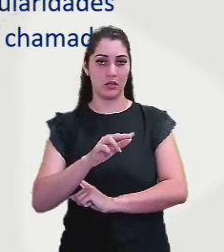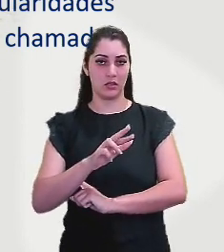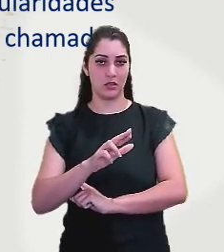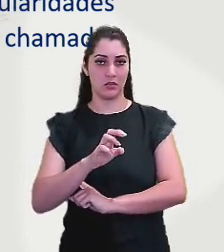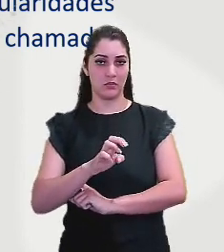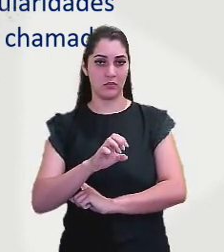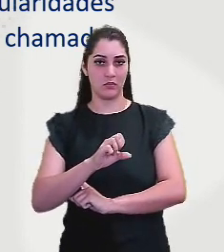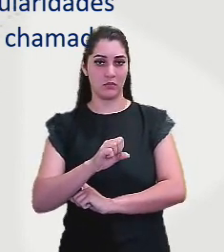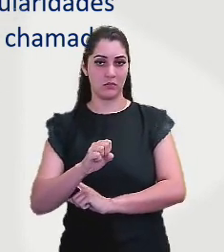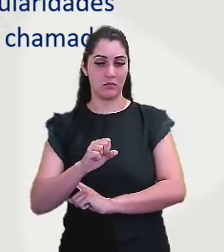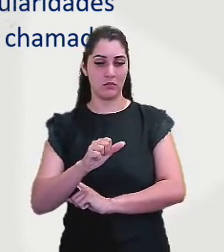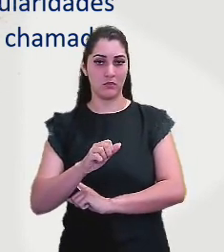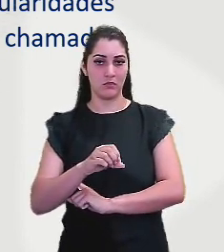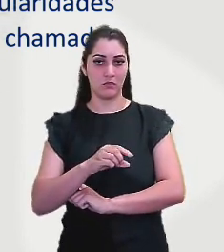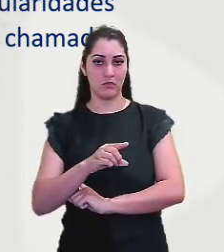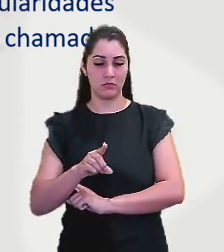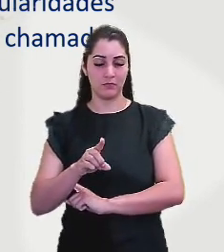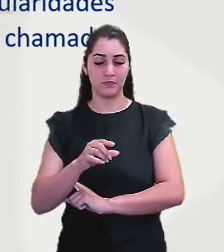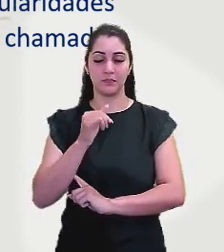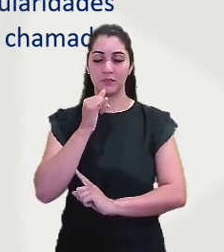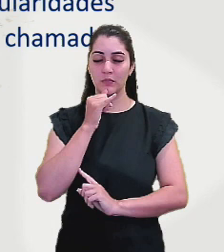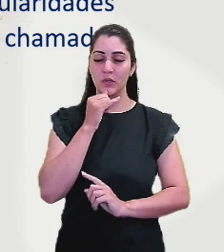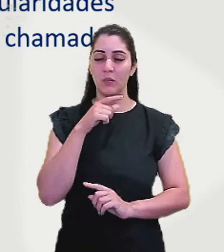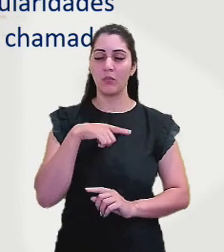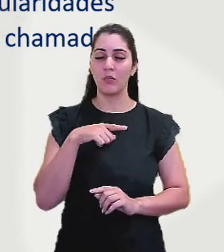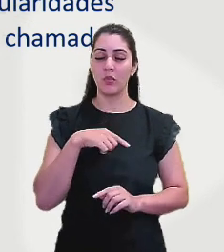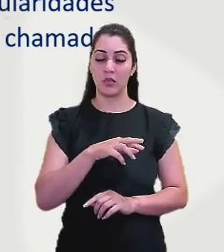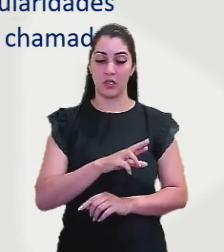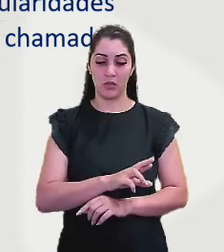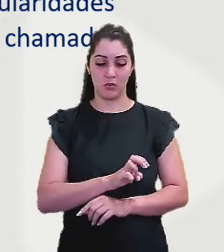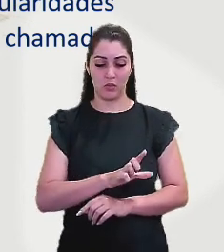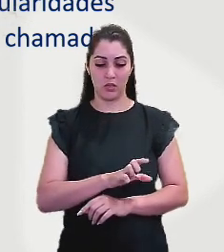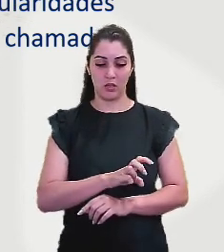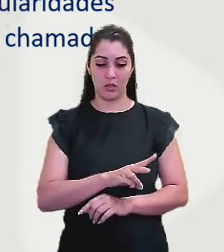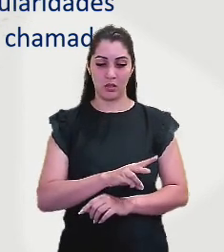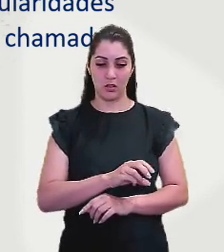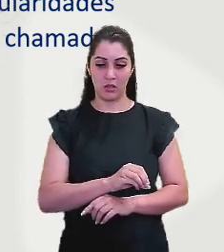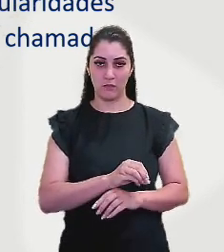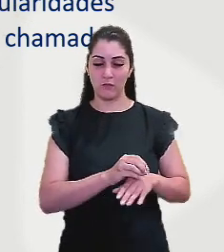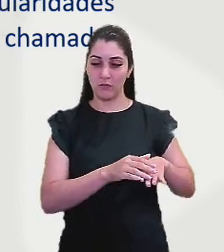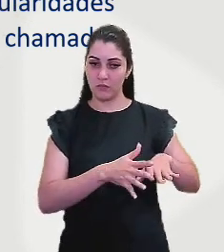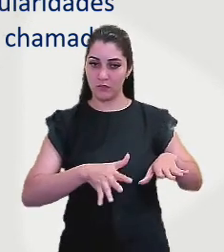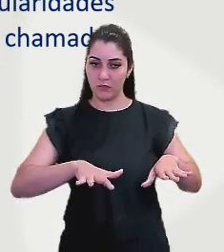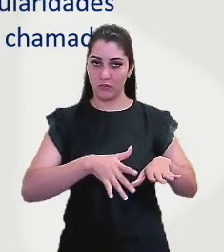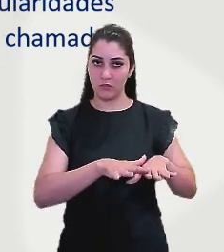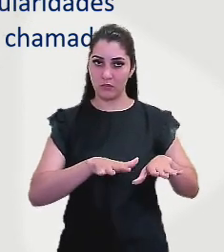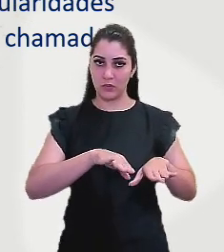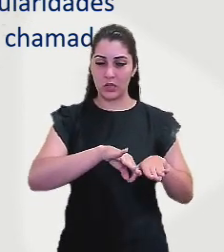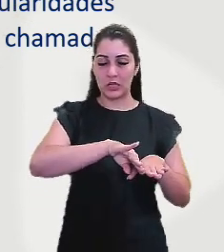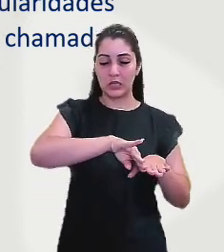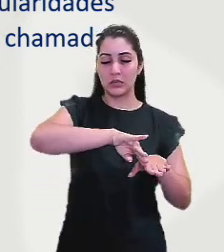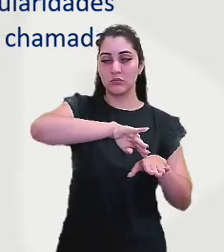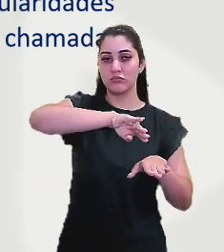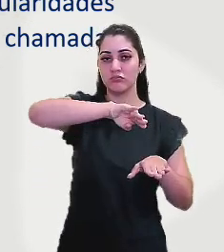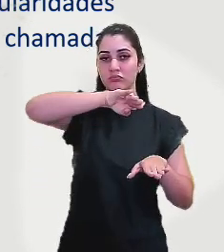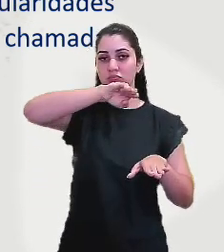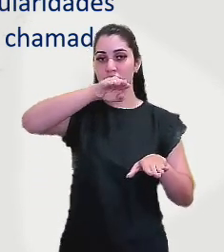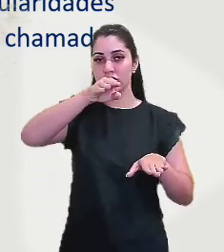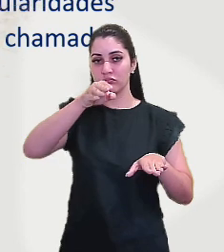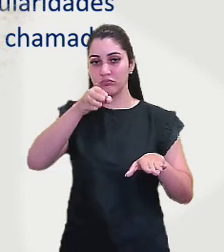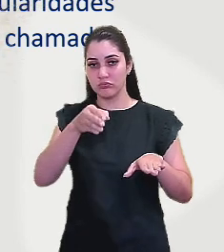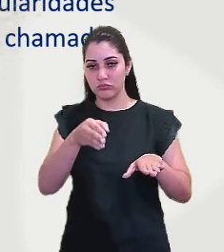mais baixa que as formas do relevo que a circundam. Aí classificam-se como depressões absolutas, quando estão